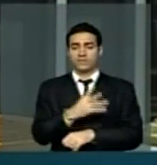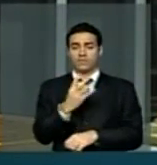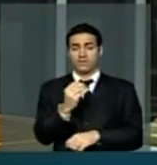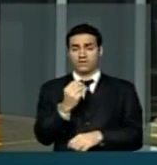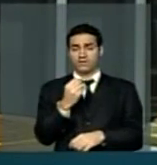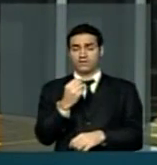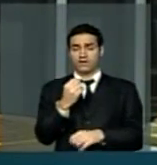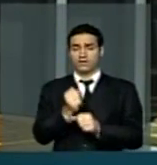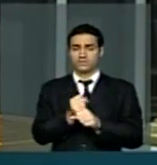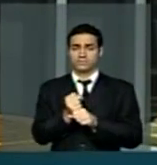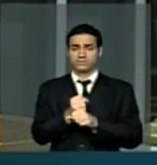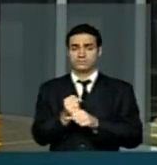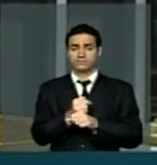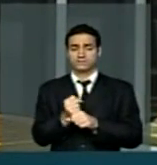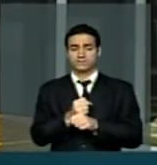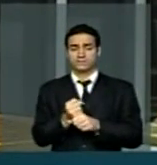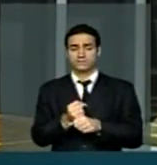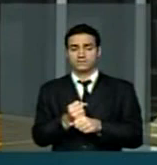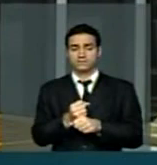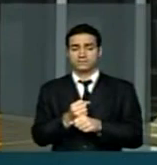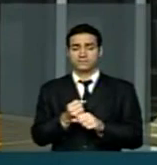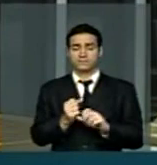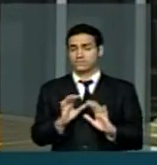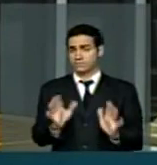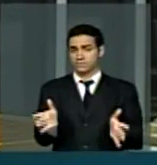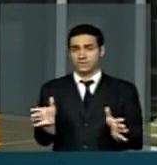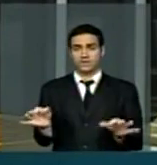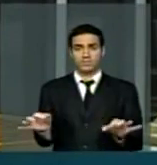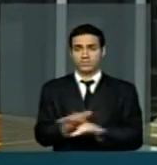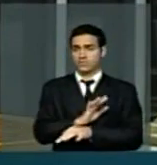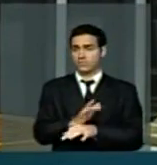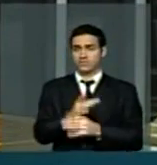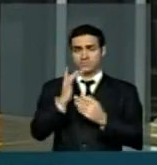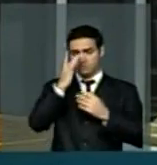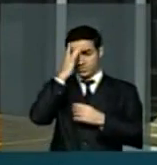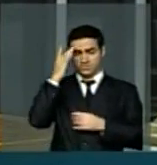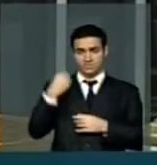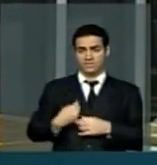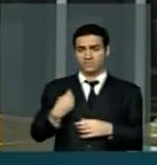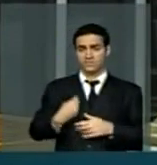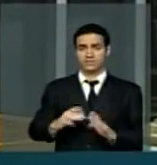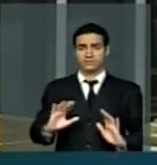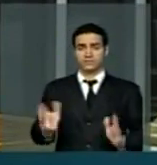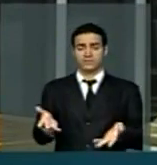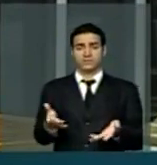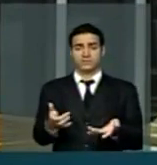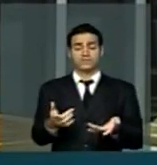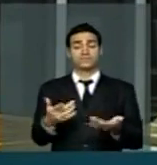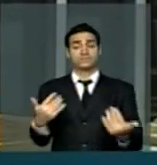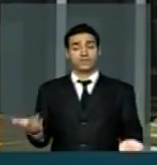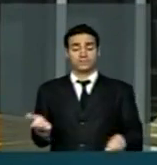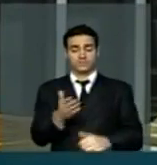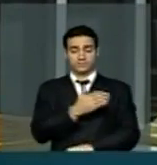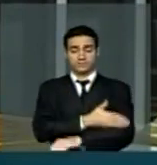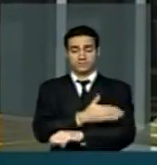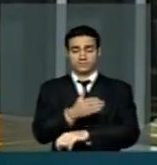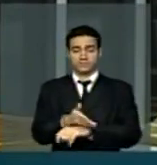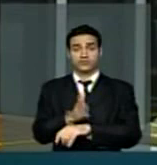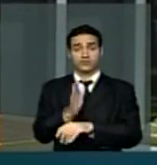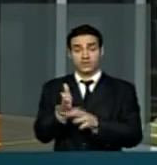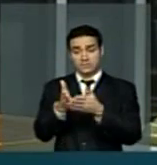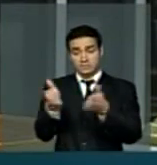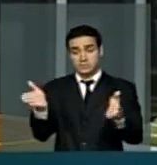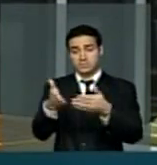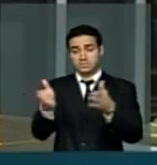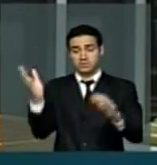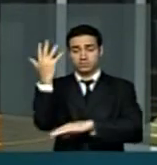anos, já impactada pela colonização, e esse trecho já aberto,